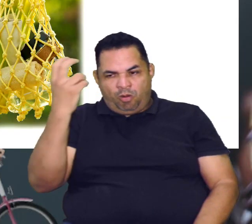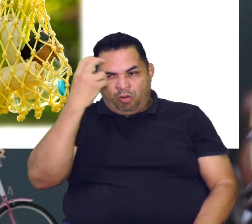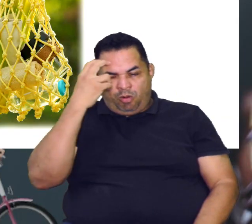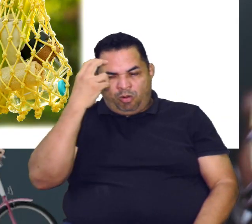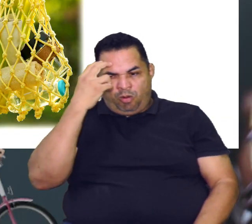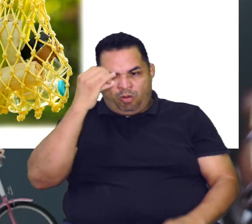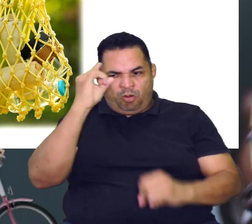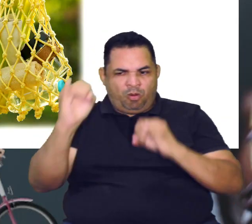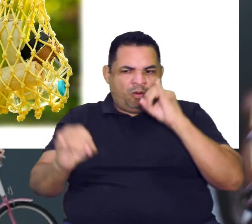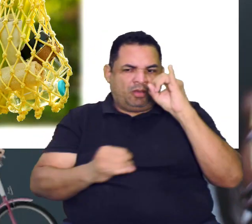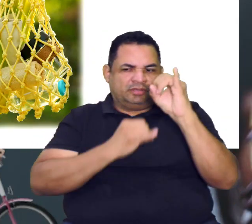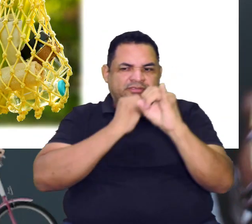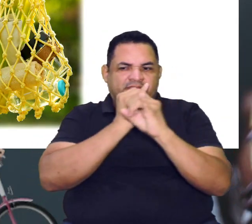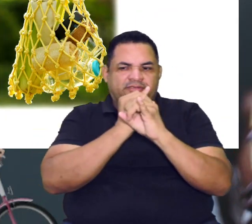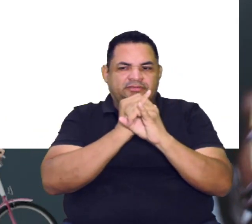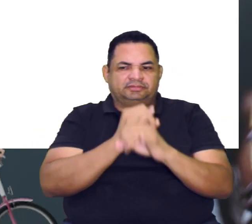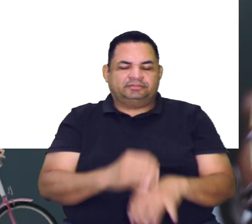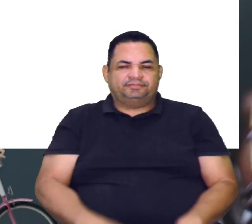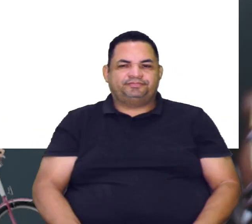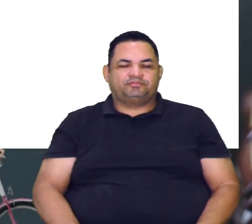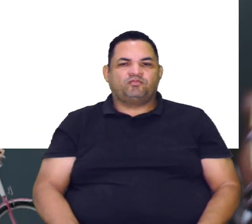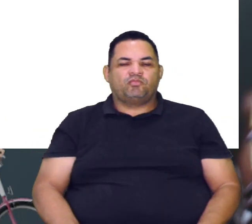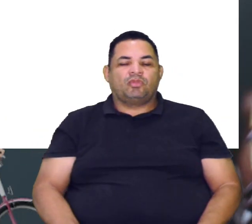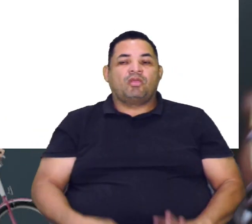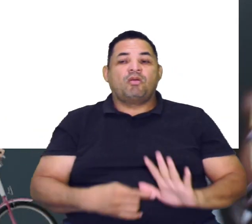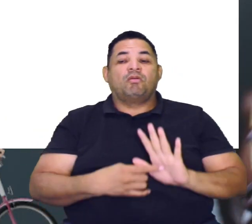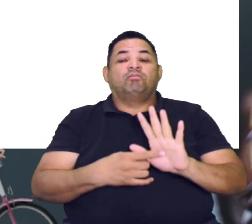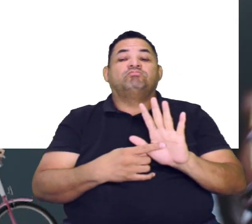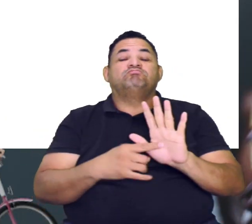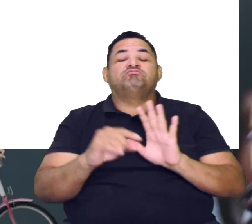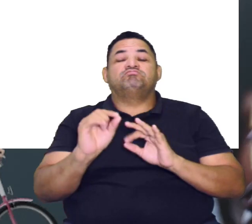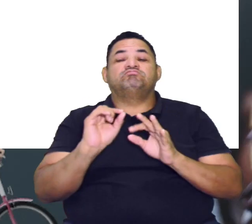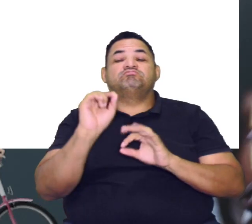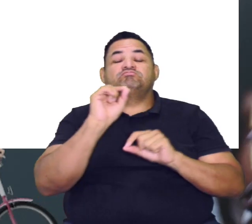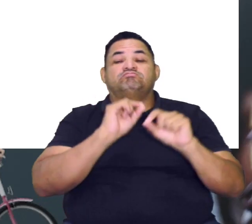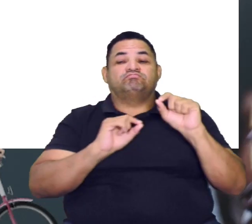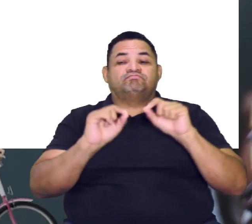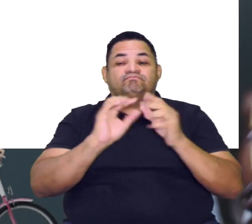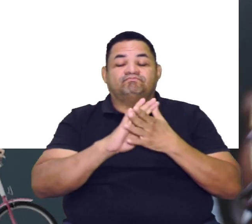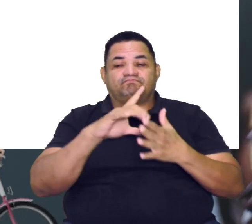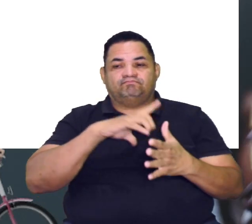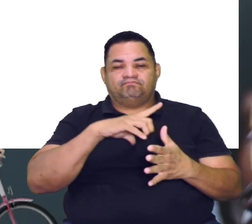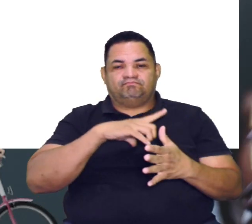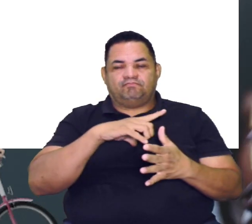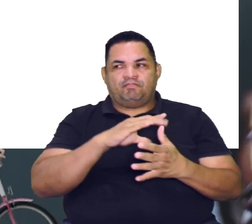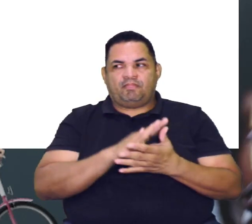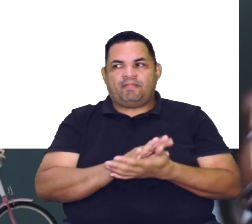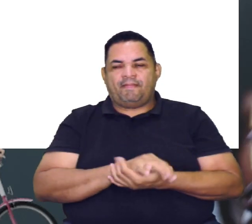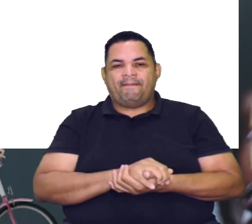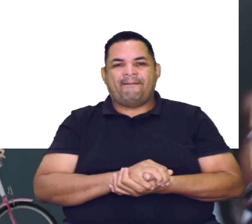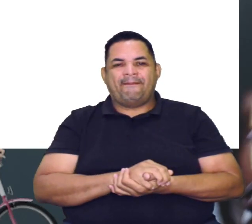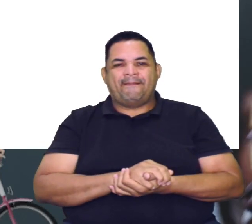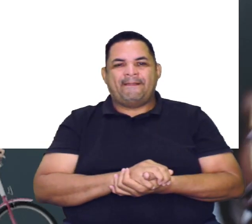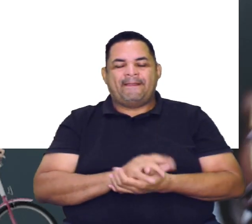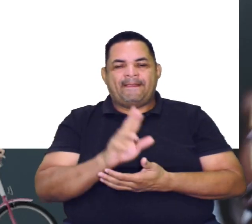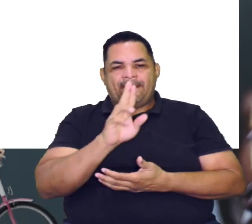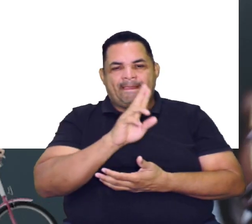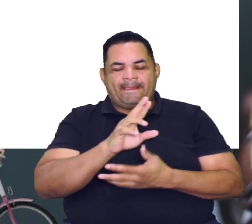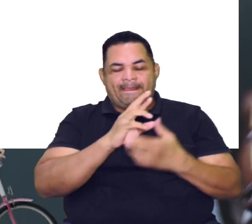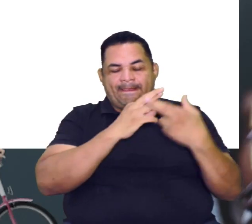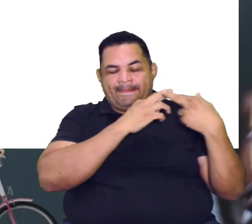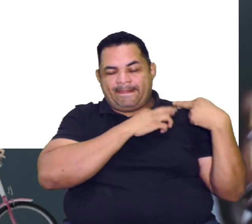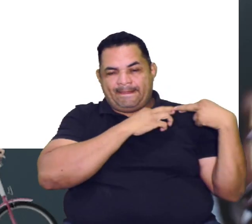cultura digital. O que eu trago aqui para vocês? Olha só. Então eu tenho esse